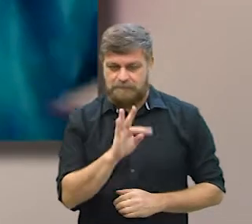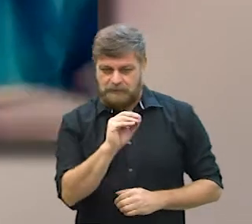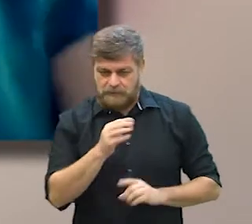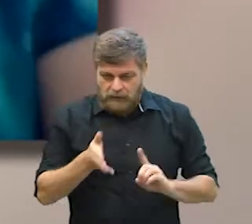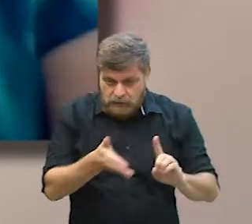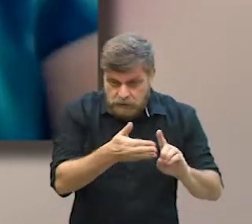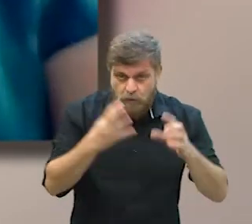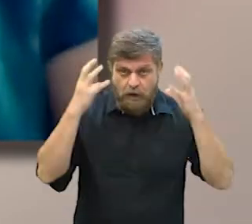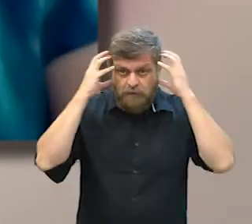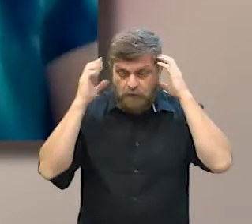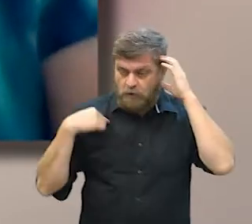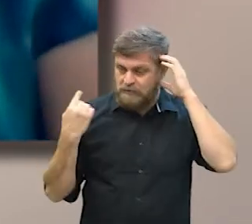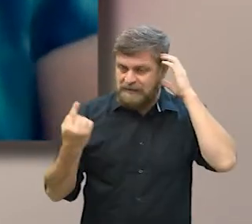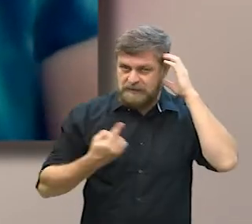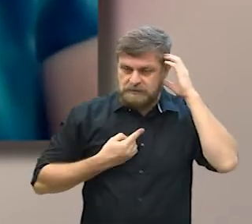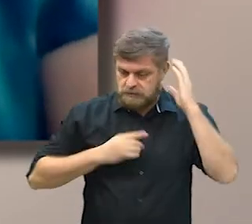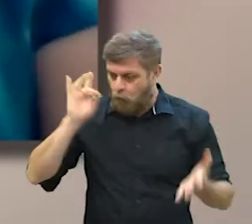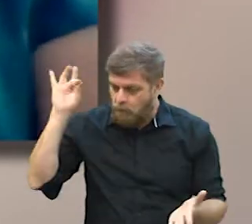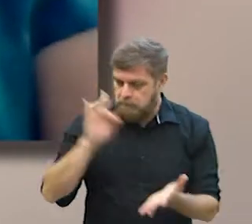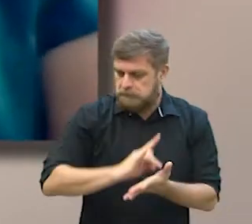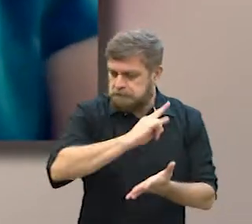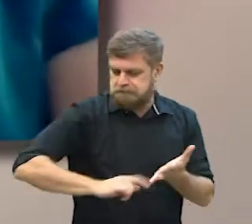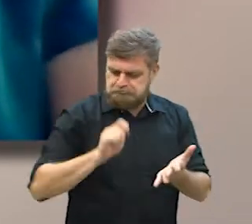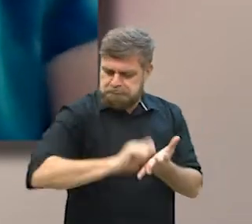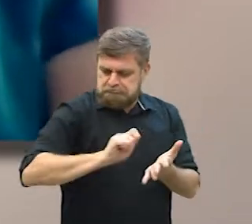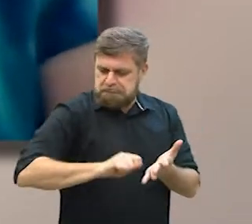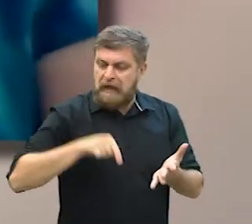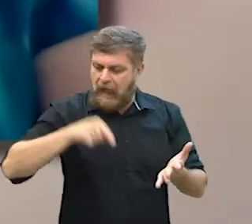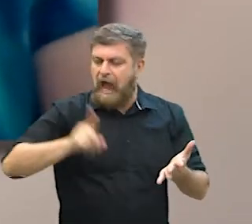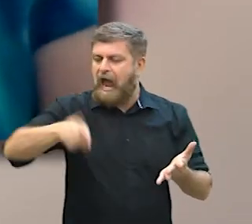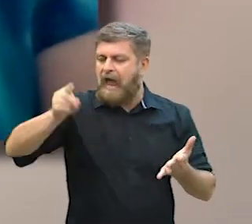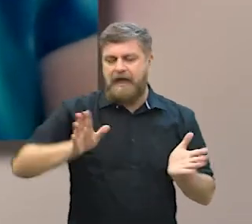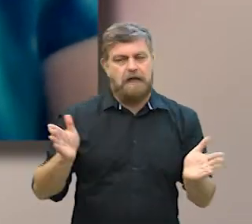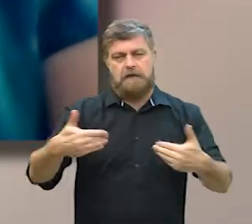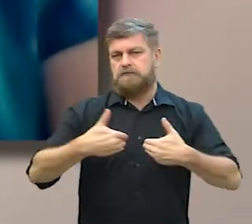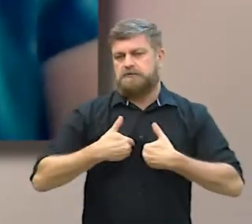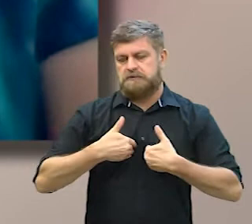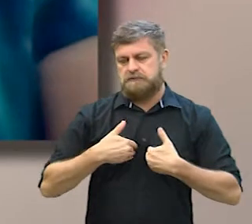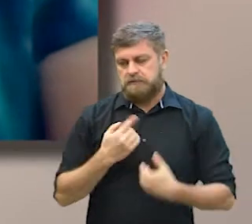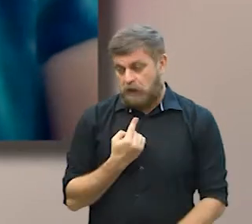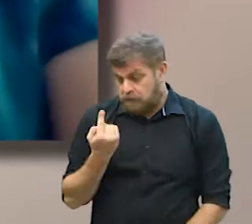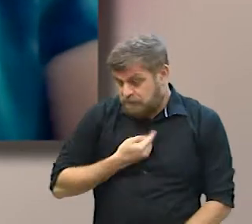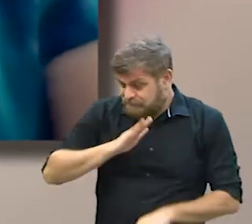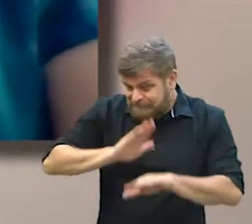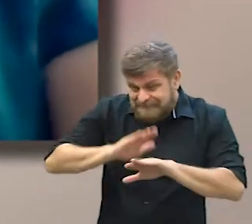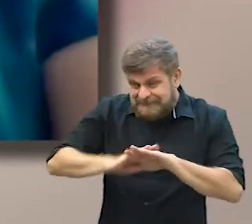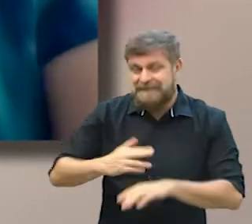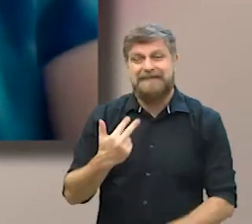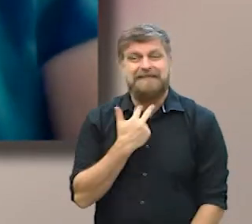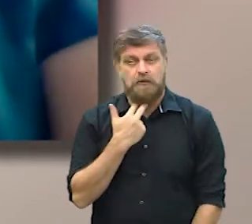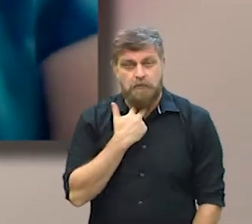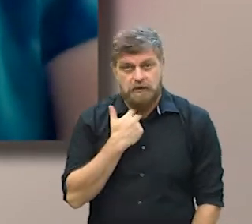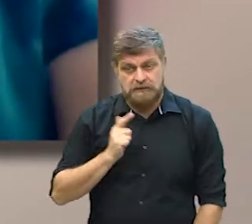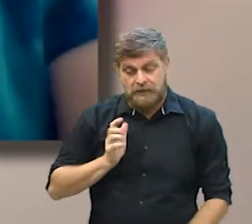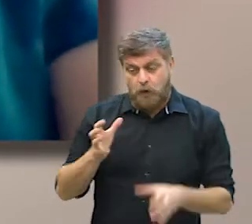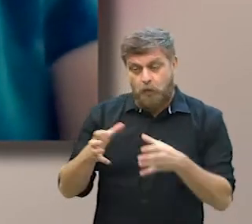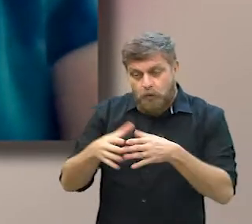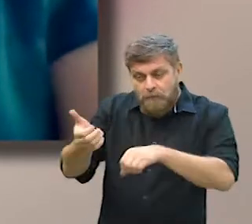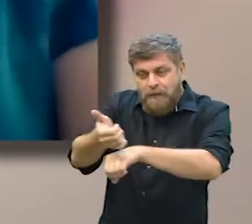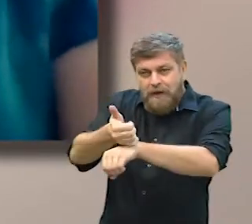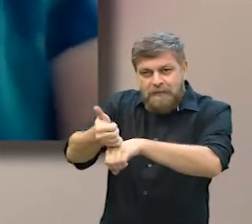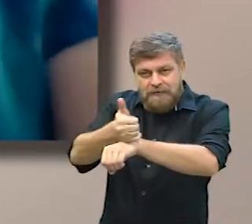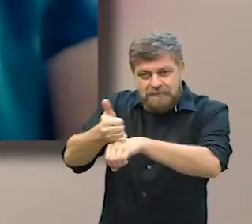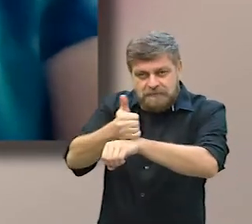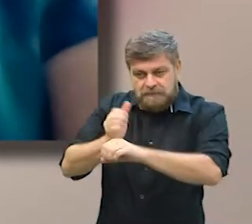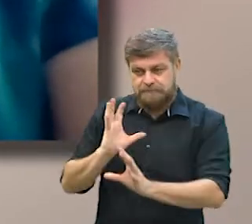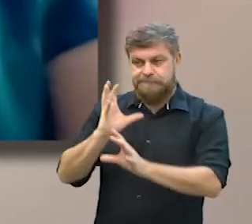tanto a TO quanto a fono, nós não podemos chegar num diagnóstico sozinha, o diagnóstico tem que ser feito, de fato, por uma equipe,